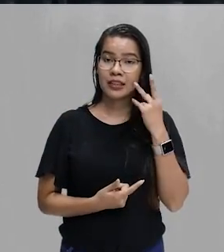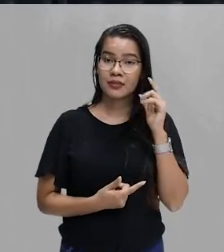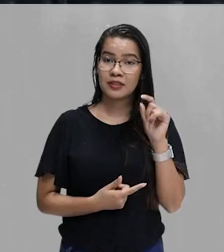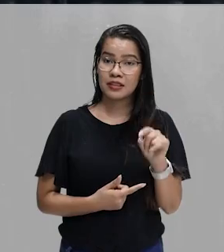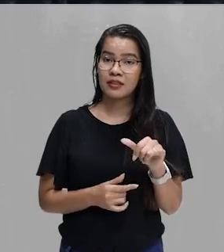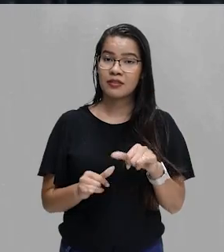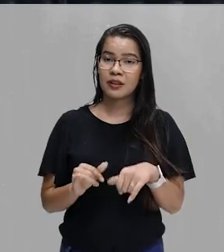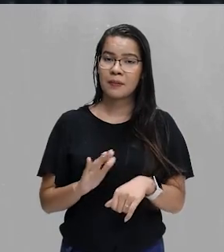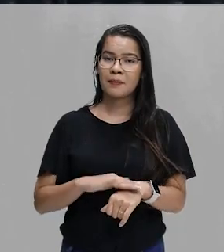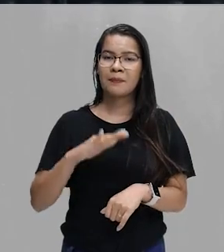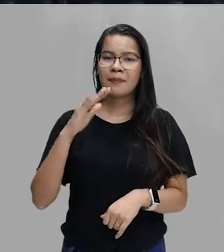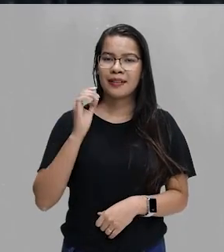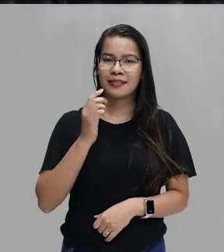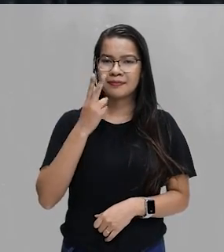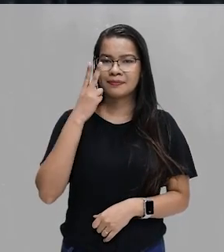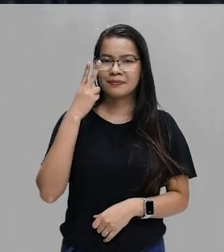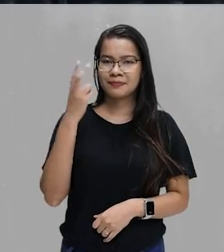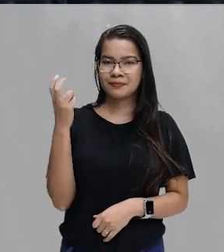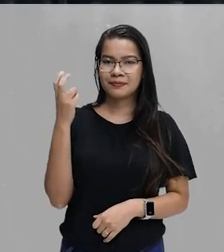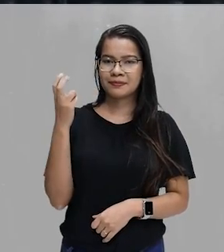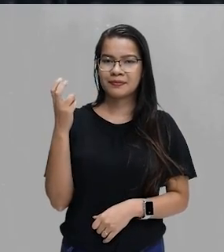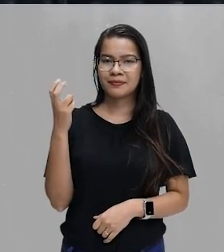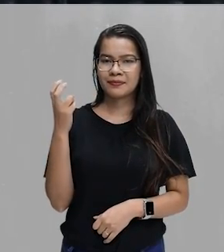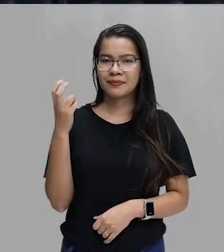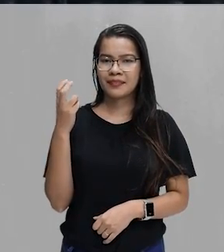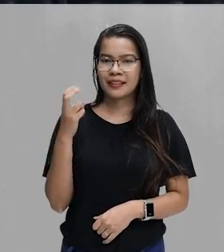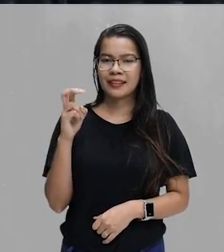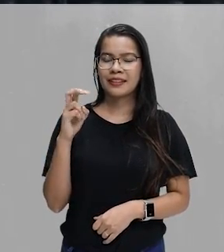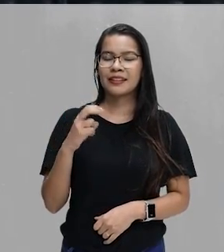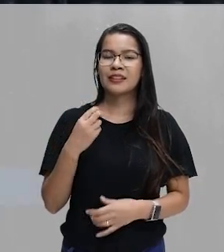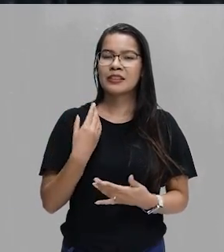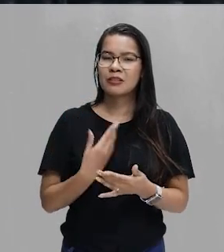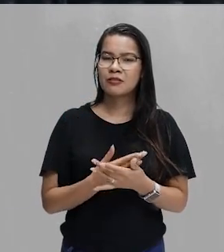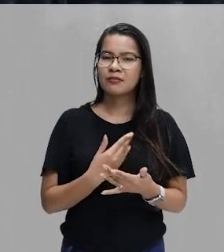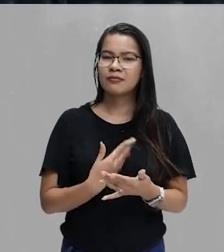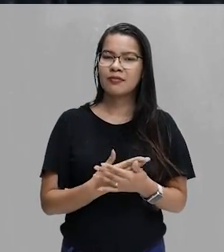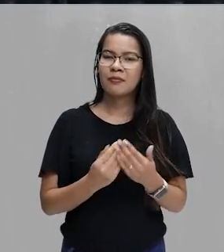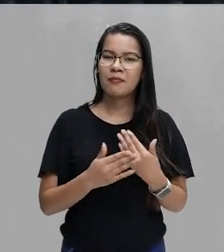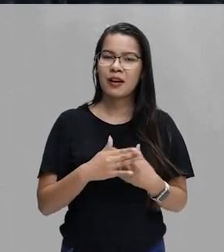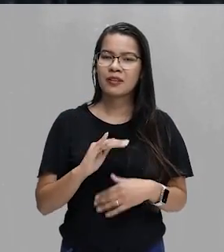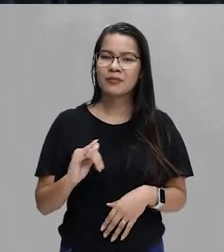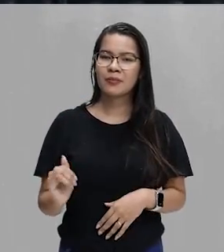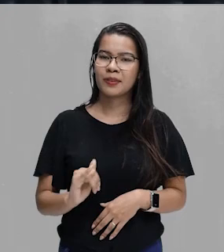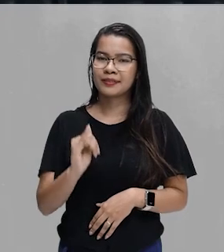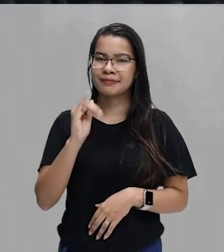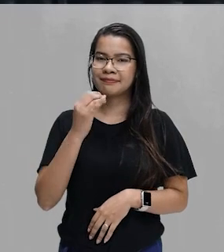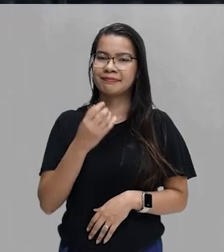você fique mais e mais inteirado